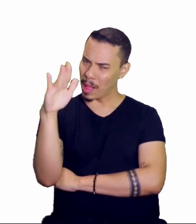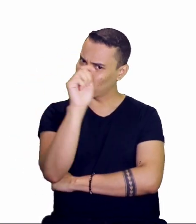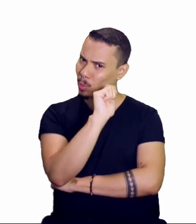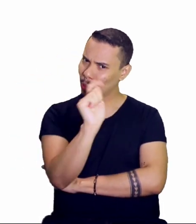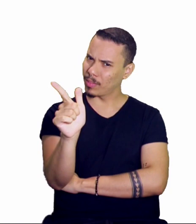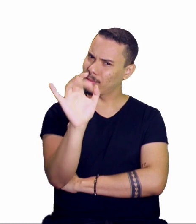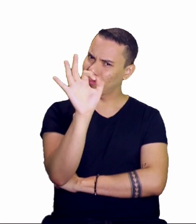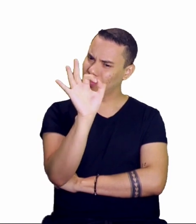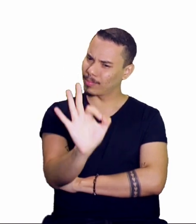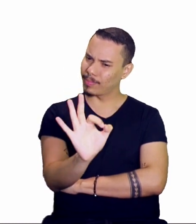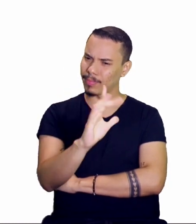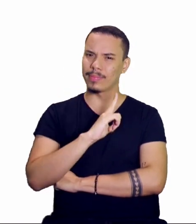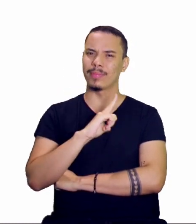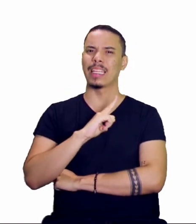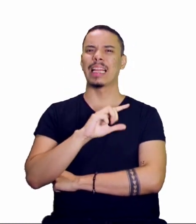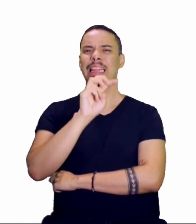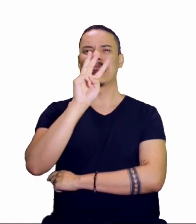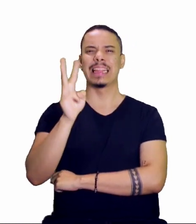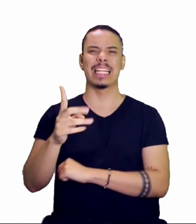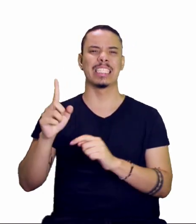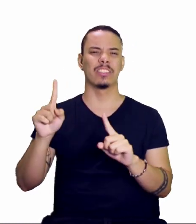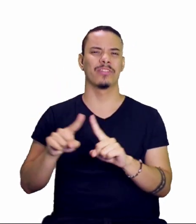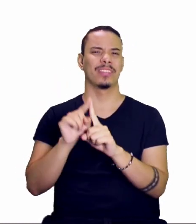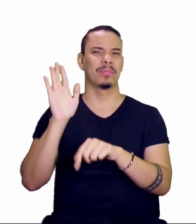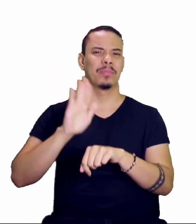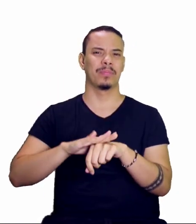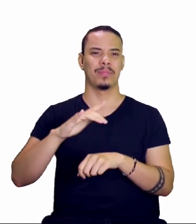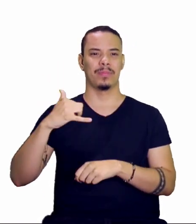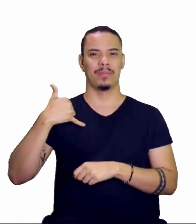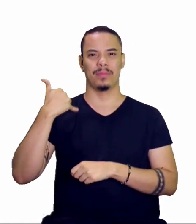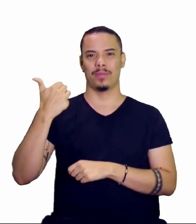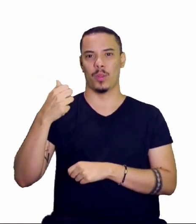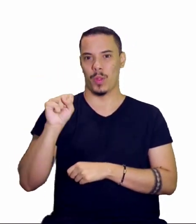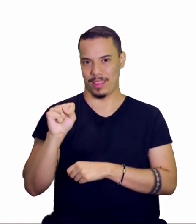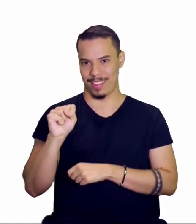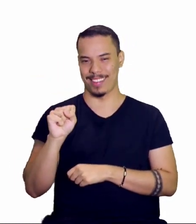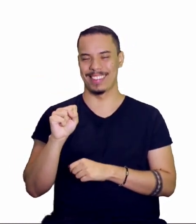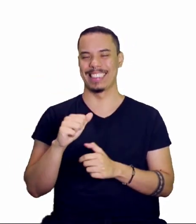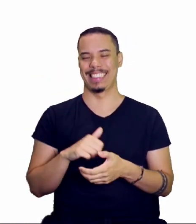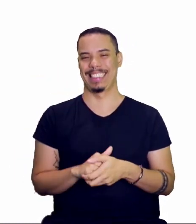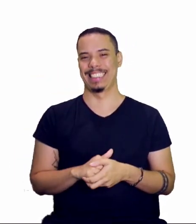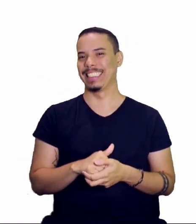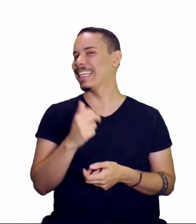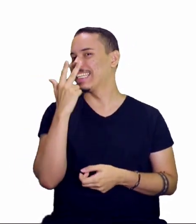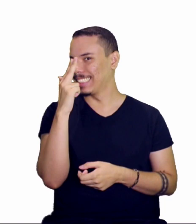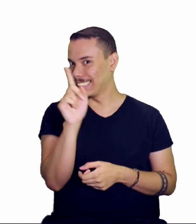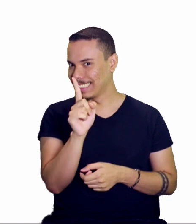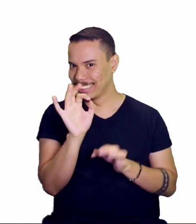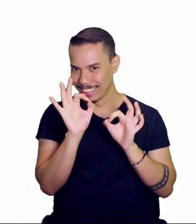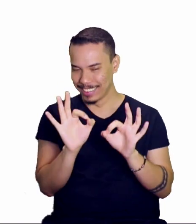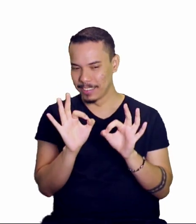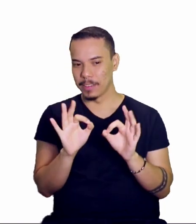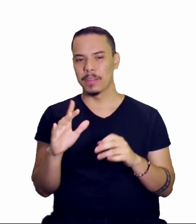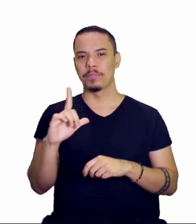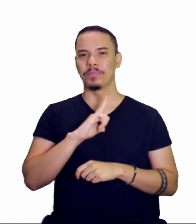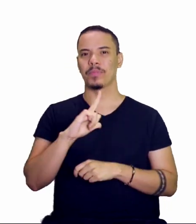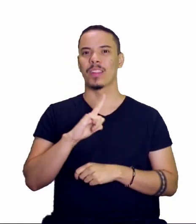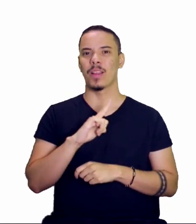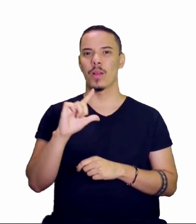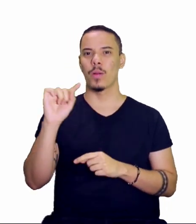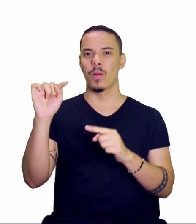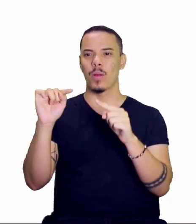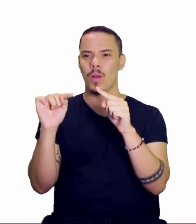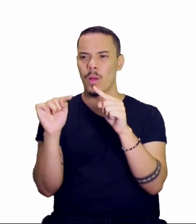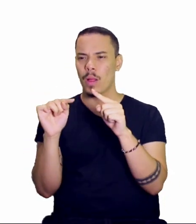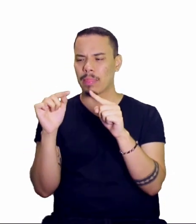Porque... Umas 3 vezes mais. Eu já tenho uns 80 anos, não parece, mas vamos lá. Eu tenho um pouquinho acima de